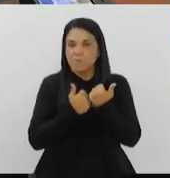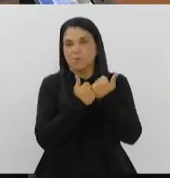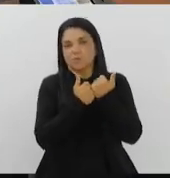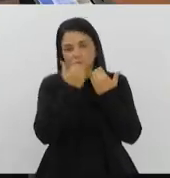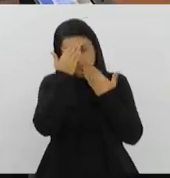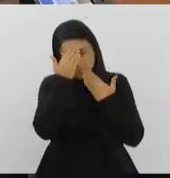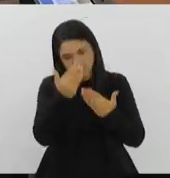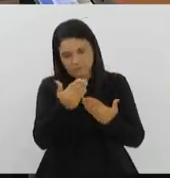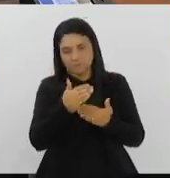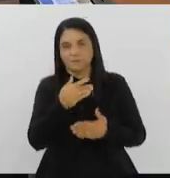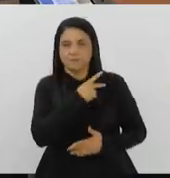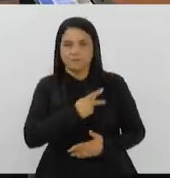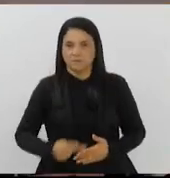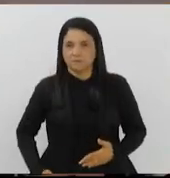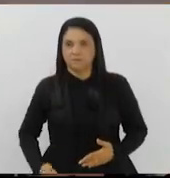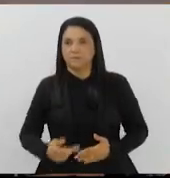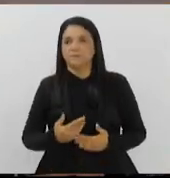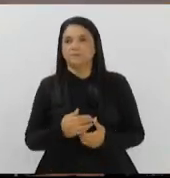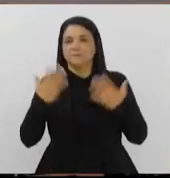presidente.